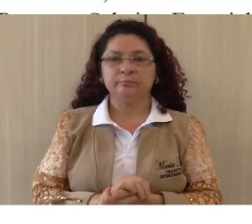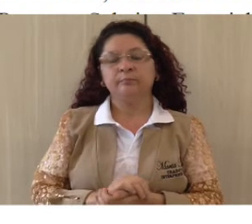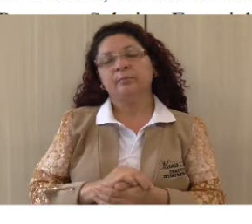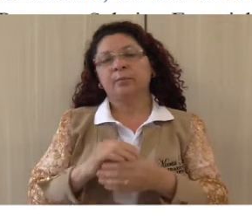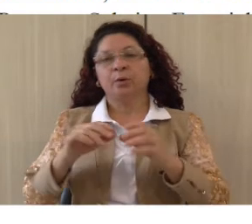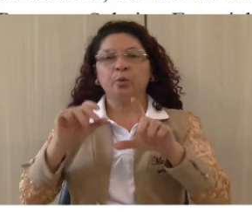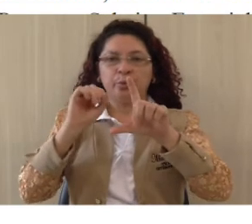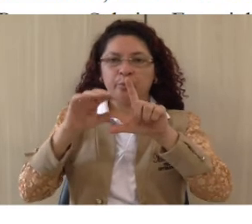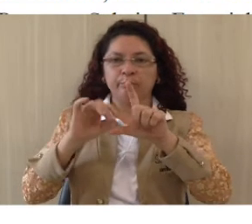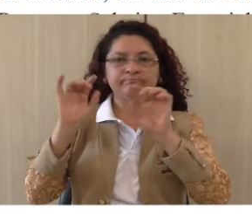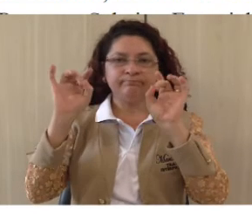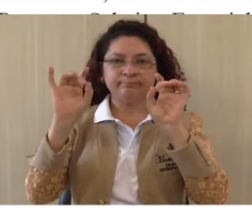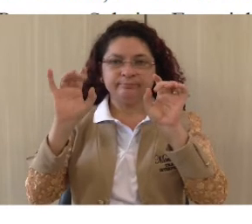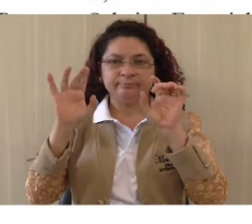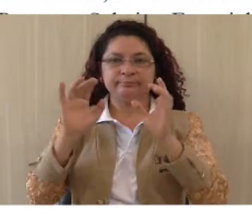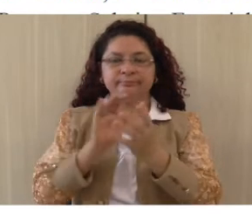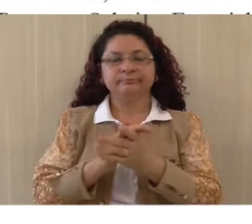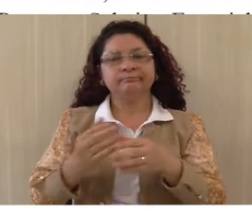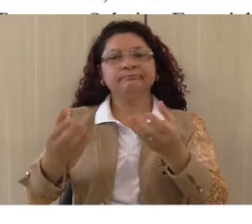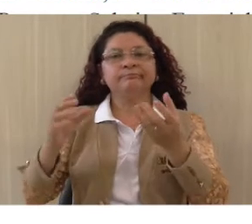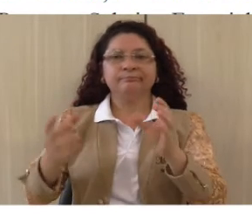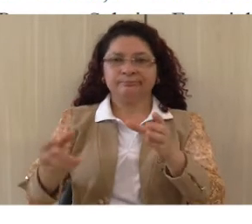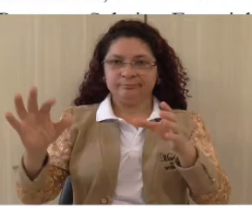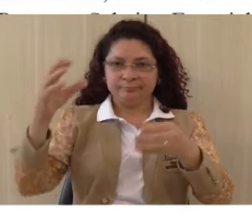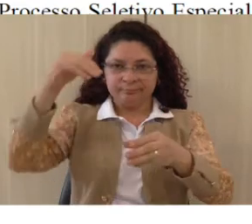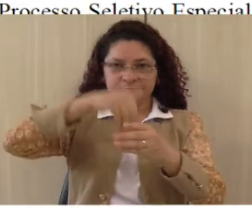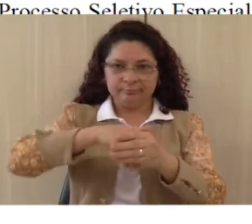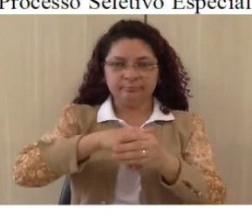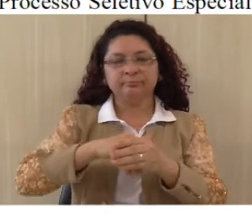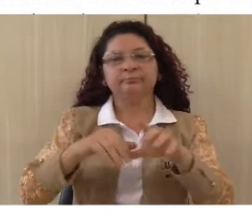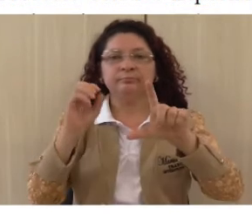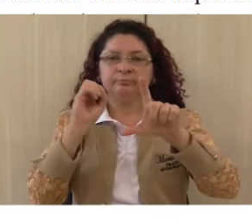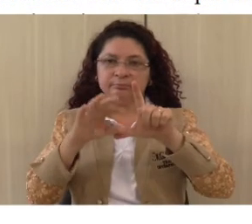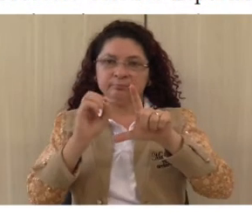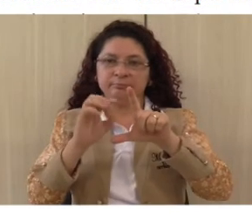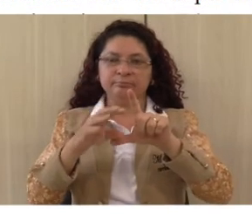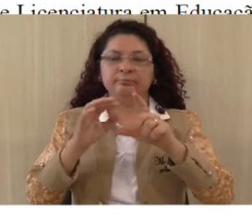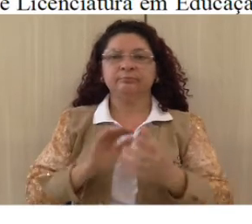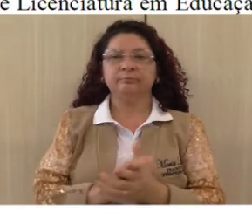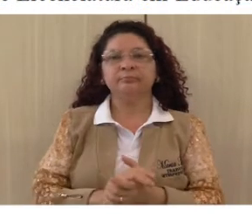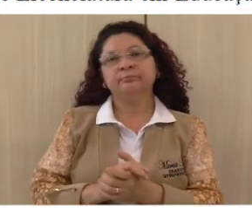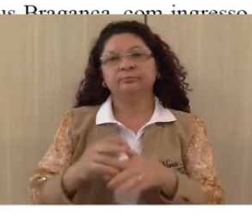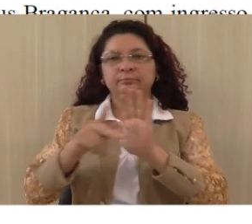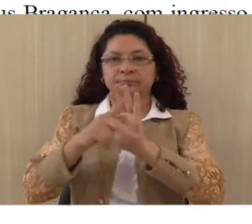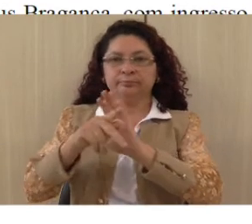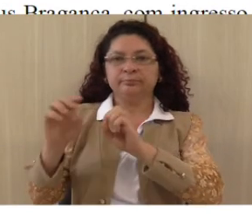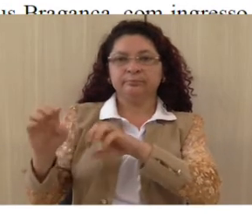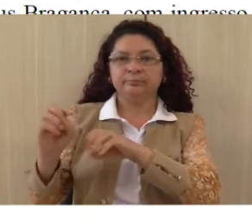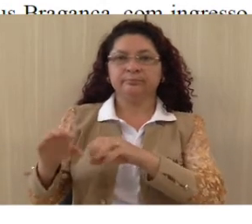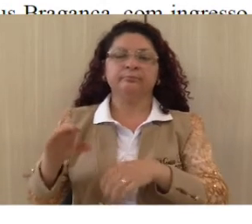Processo seletivo especial para ingresso no curso de graduação, licenciatura em Educação do